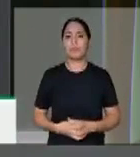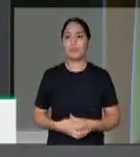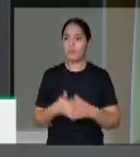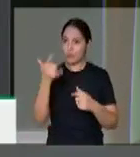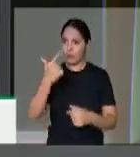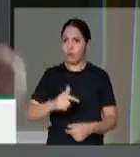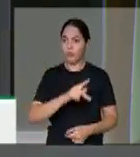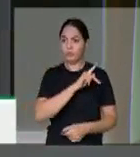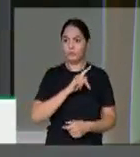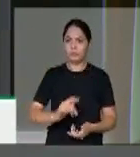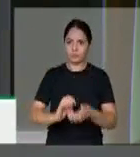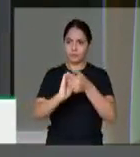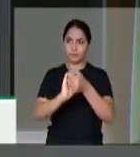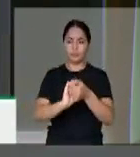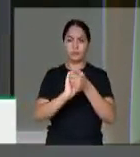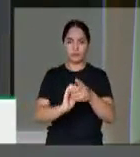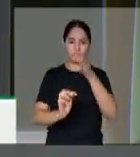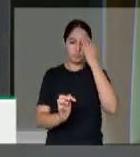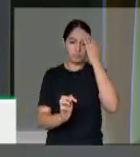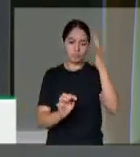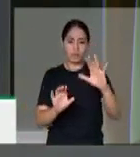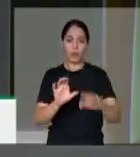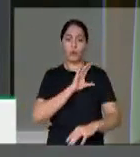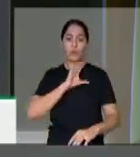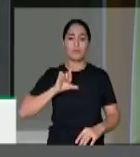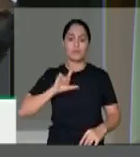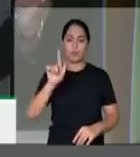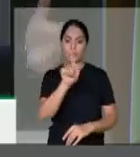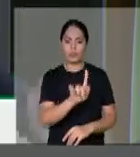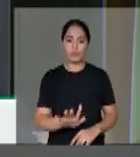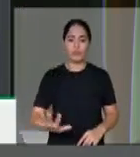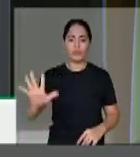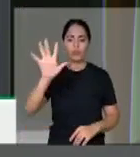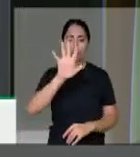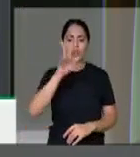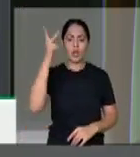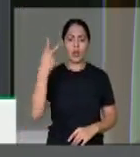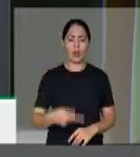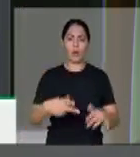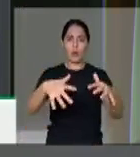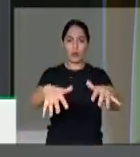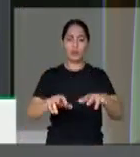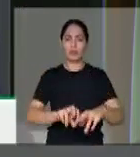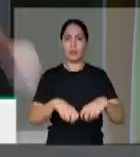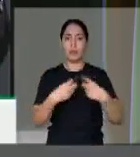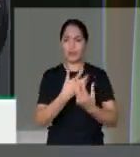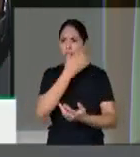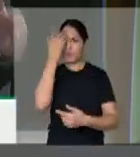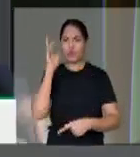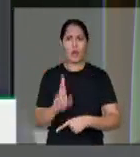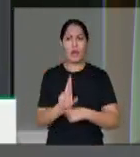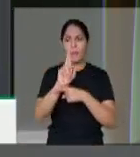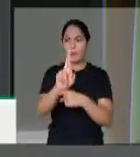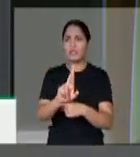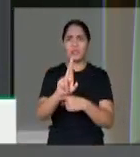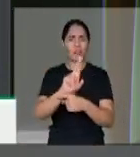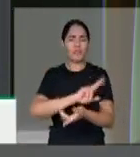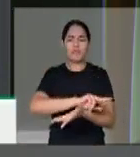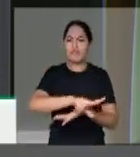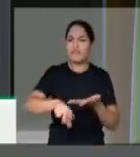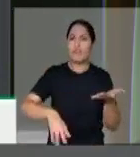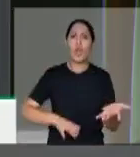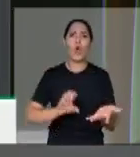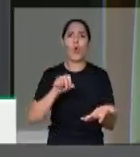Vossa Excelência pela realização dessa comissão geral, por acolhermos aqui no plenário os representantes de organizações